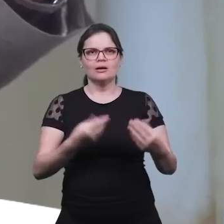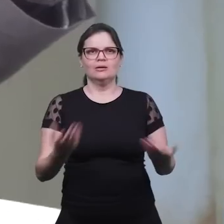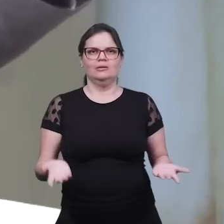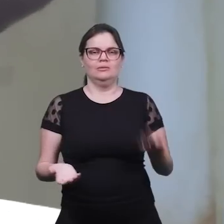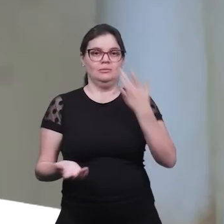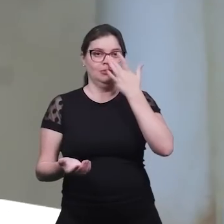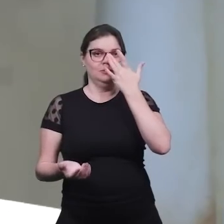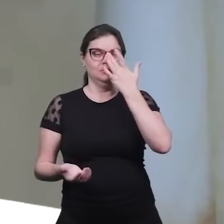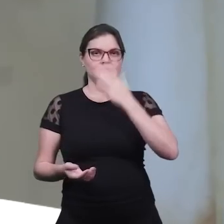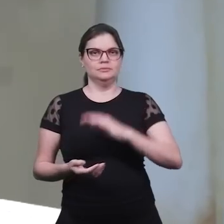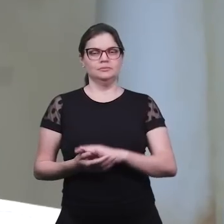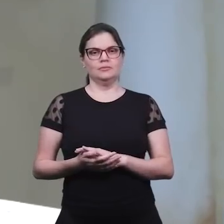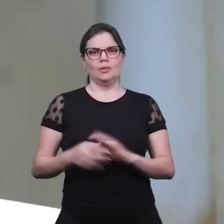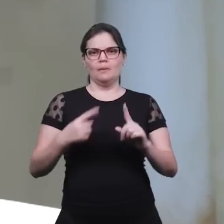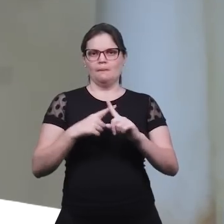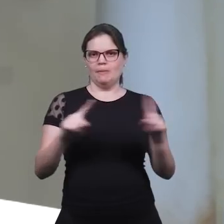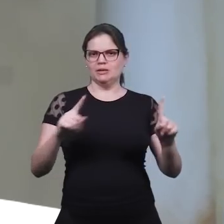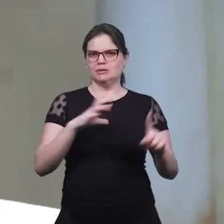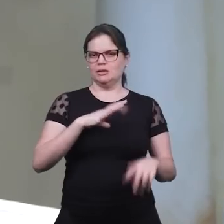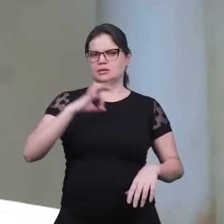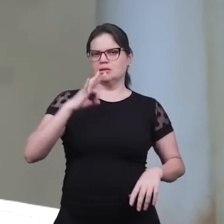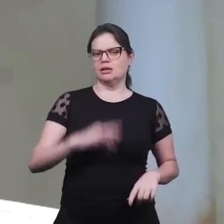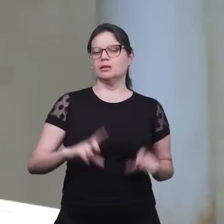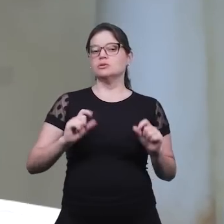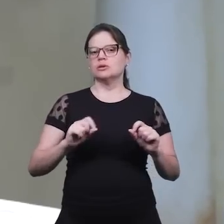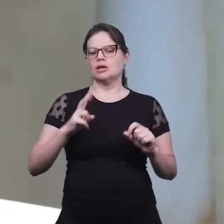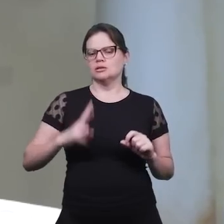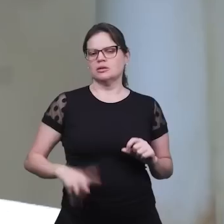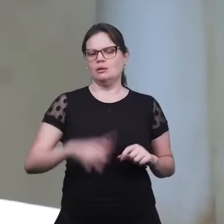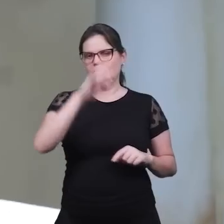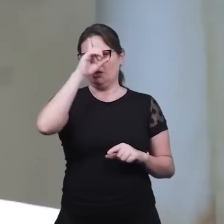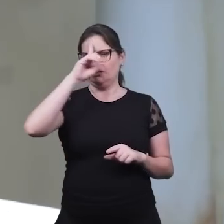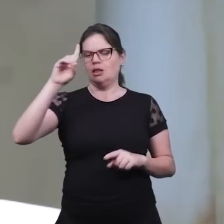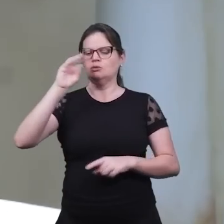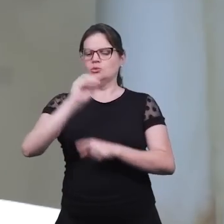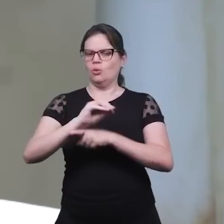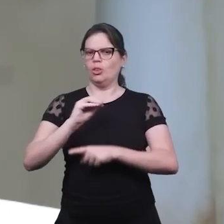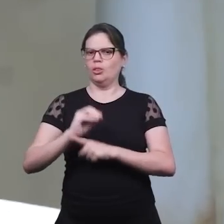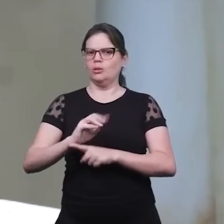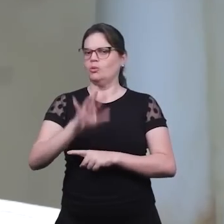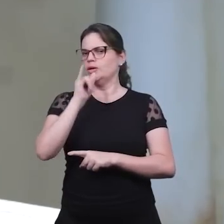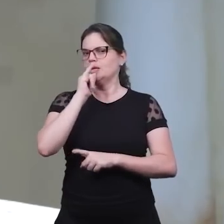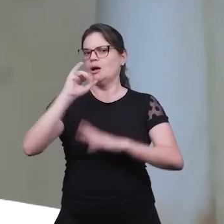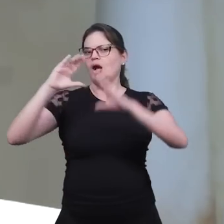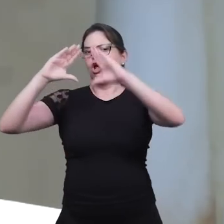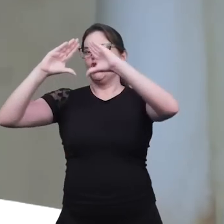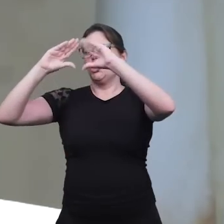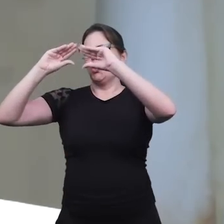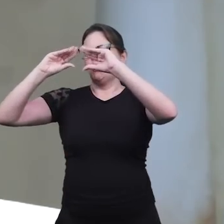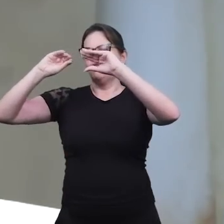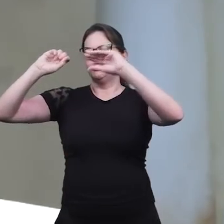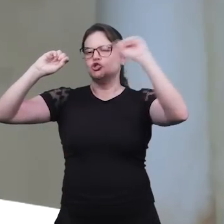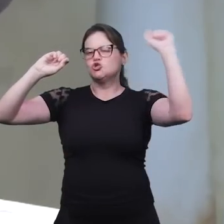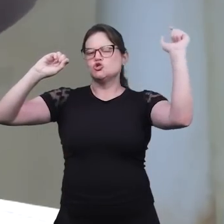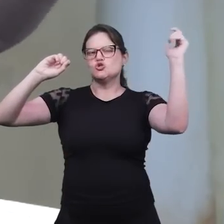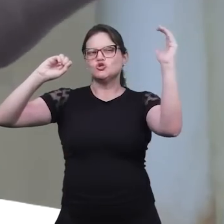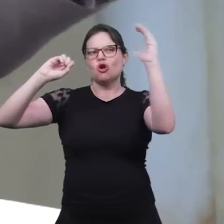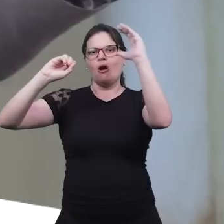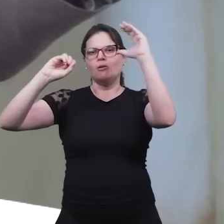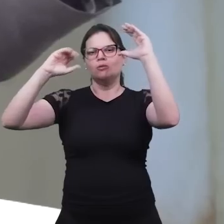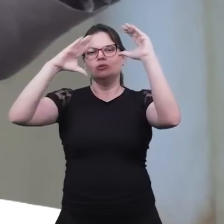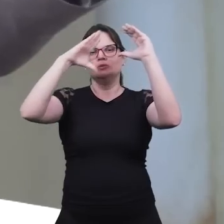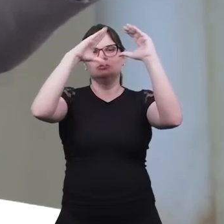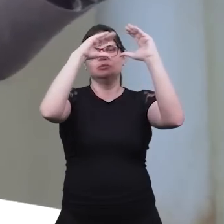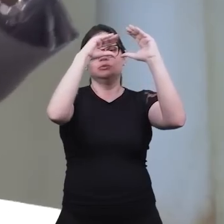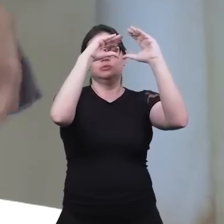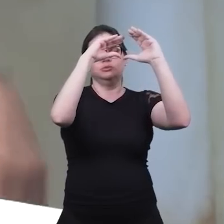faltou. A nuvem para cobrir, para dar sombra para eles, e a coluna de fogo durante a noite para iluminar o caminho